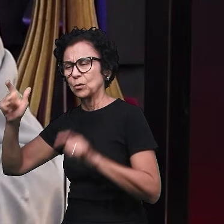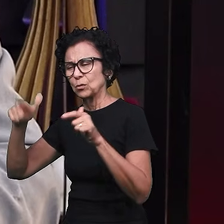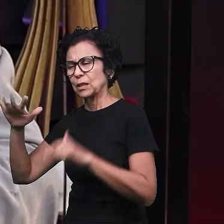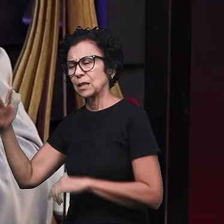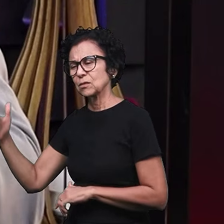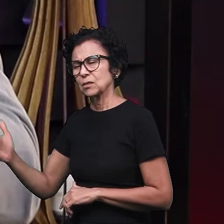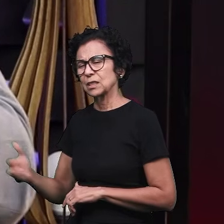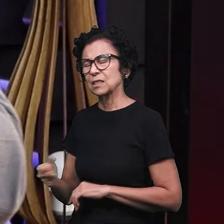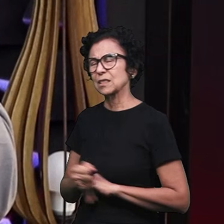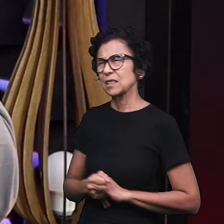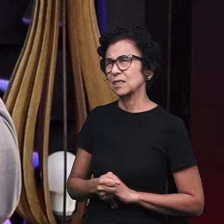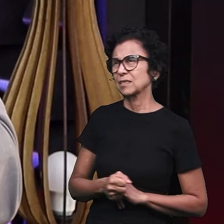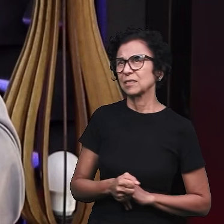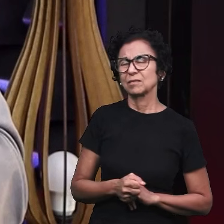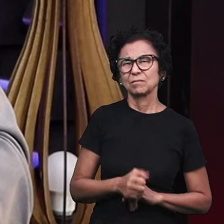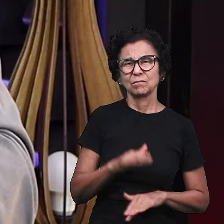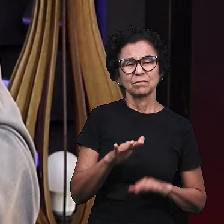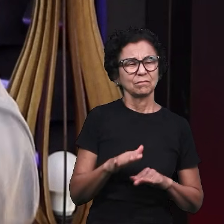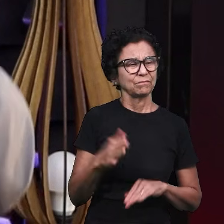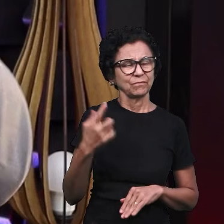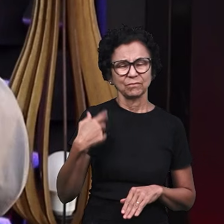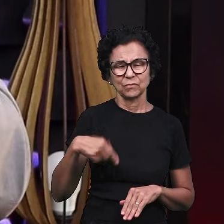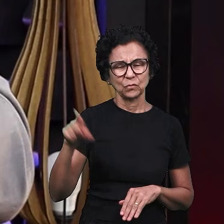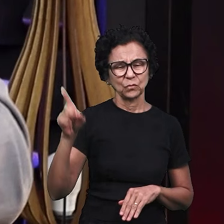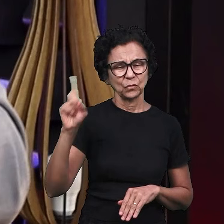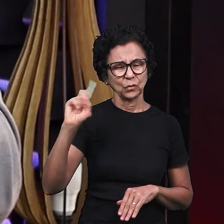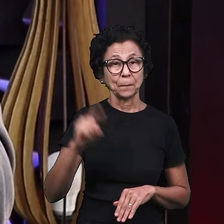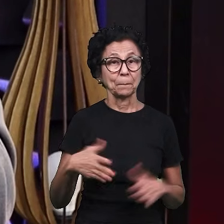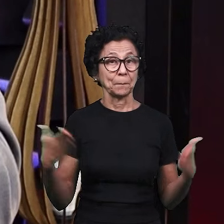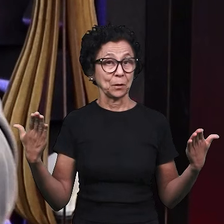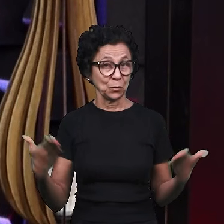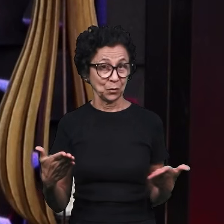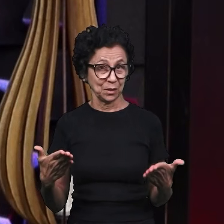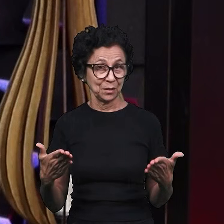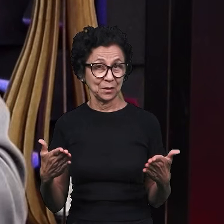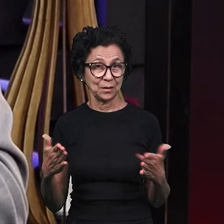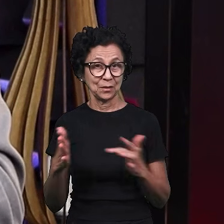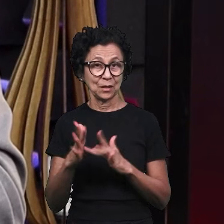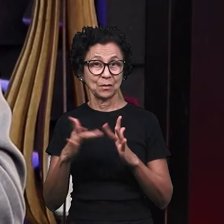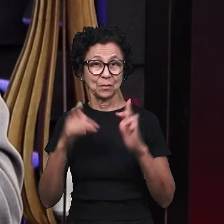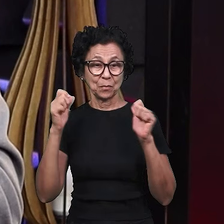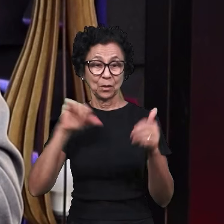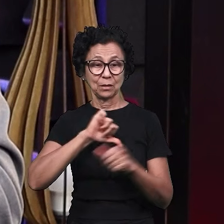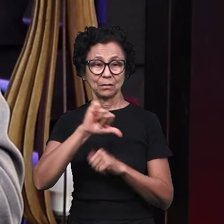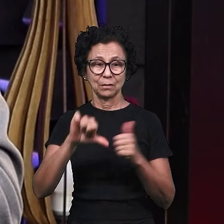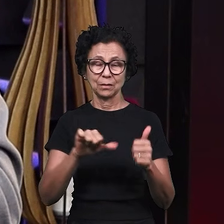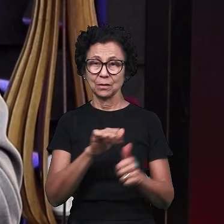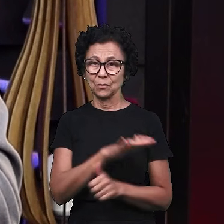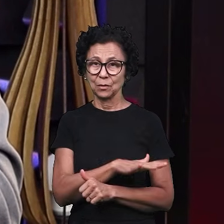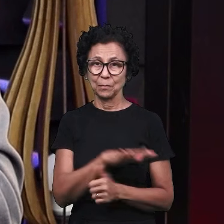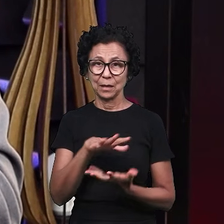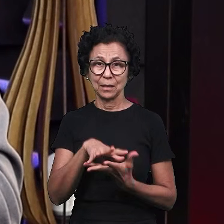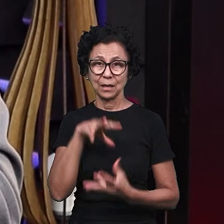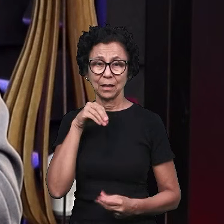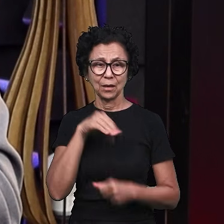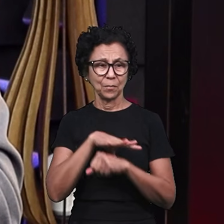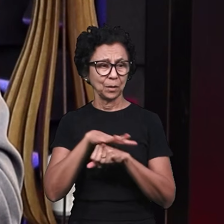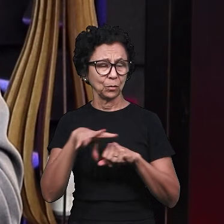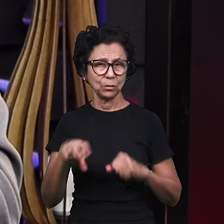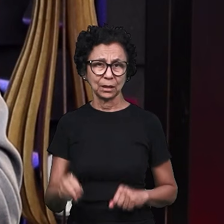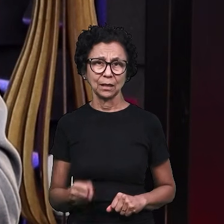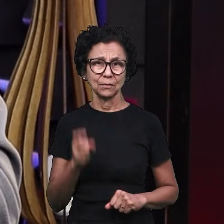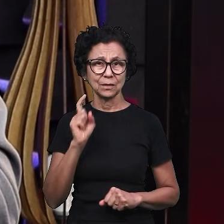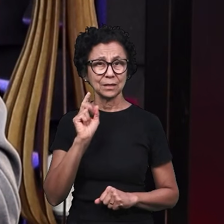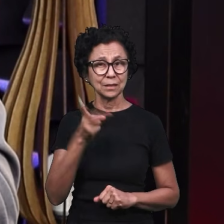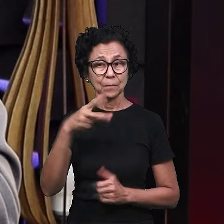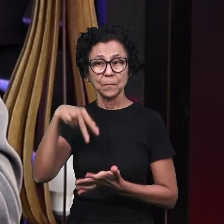para adoração, outro dia ele não está, mas hoje o Senhor pode transformar a sua vida e trazer essa cura espiritual, que você